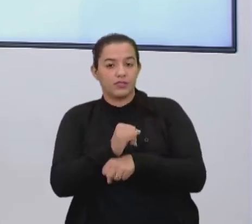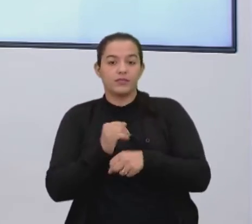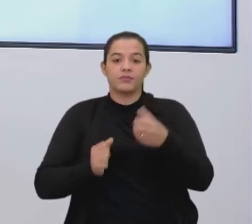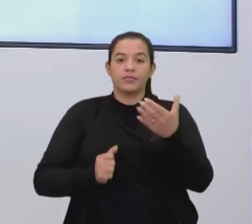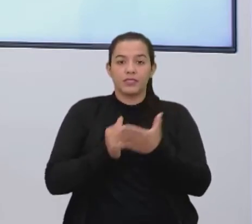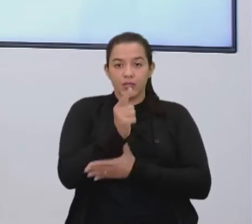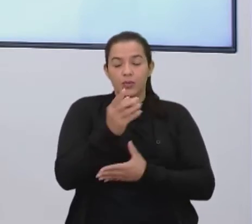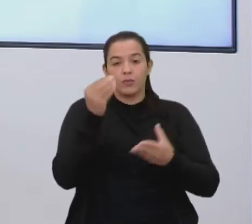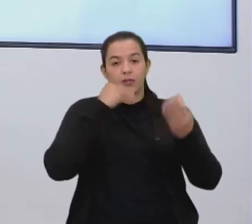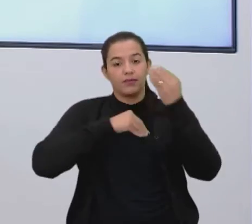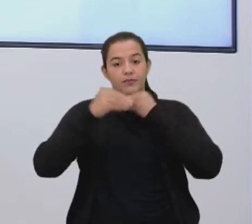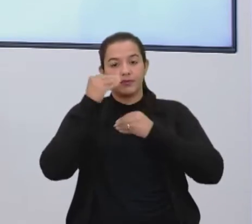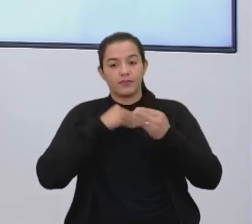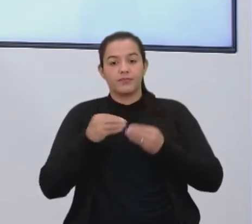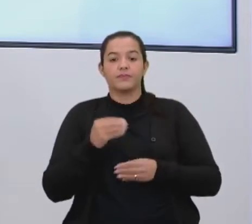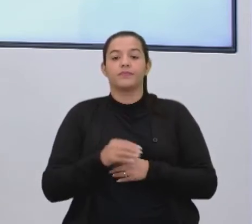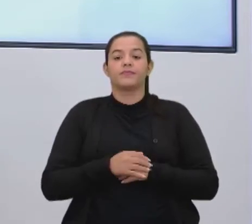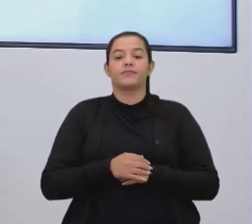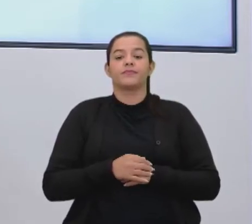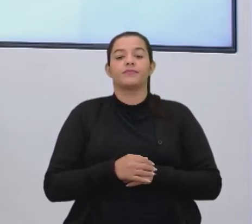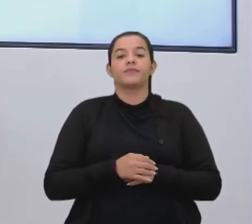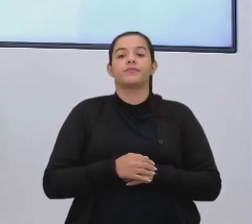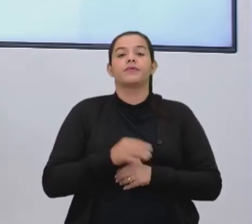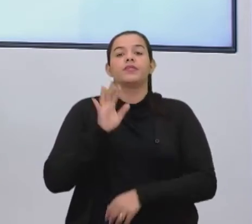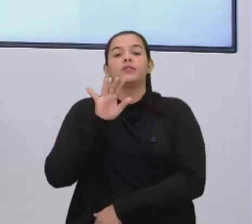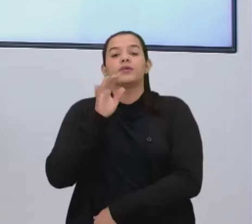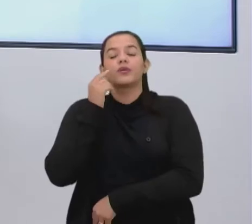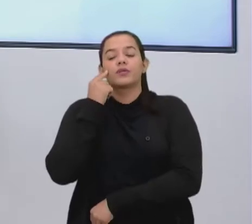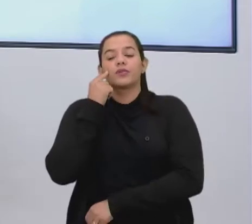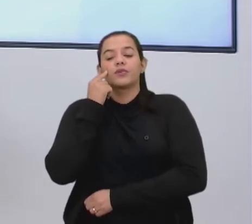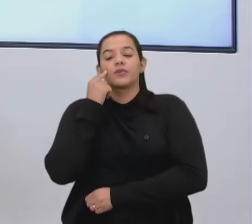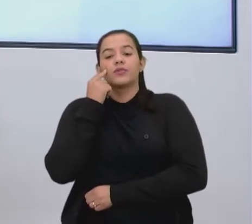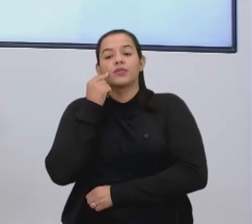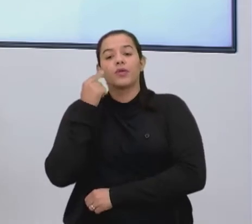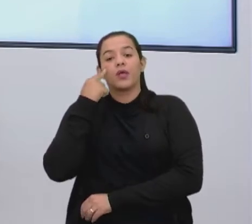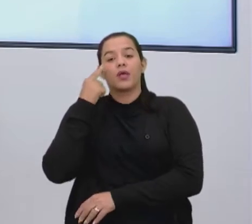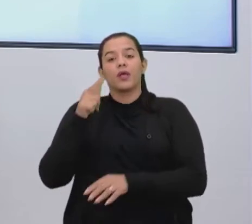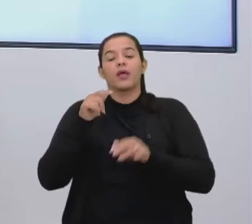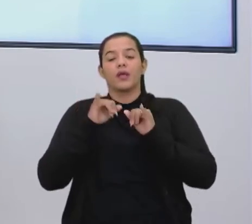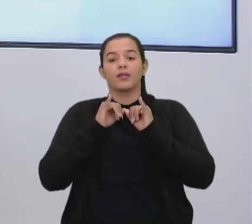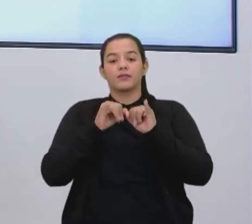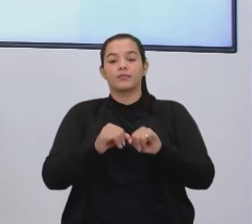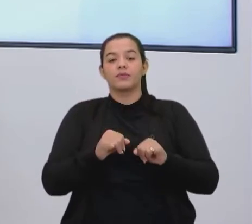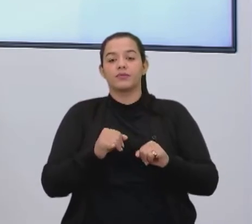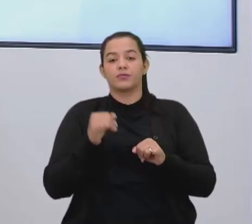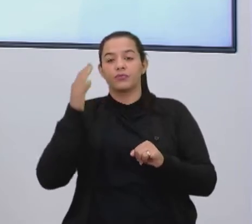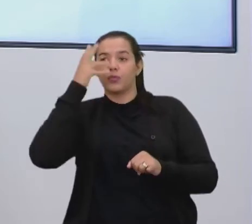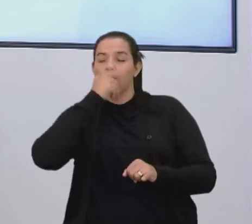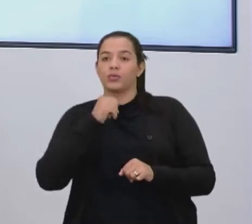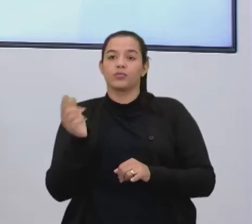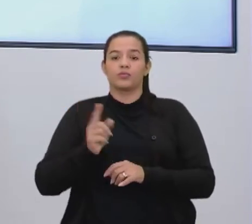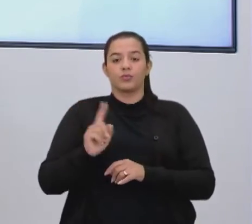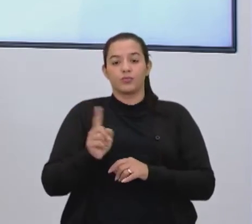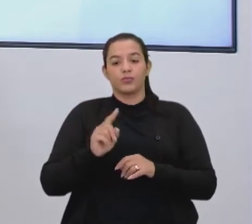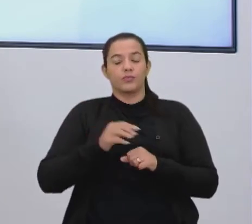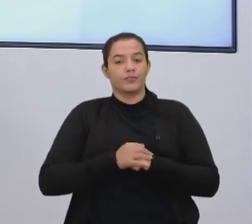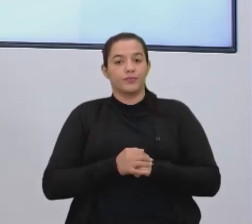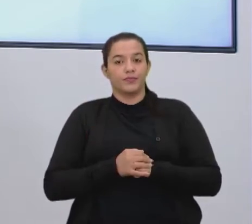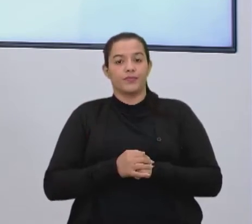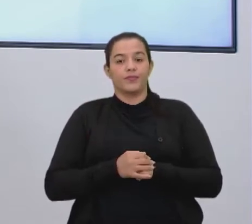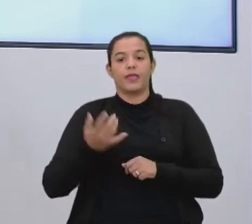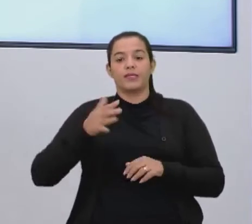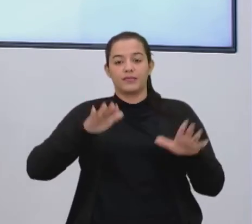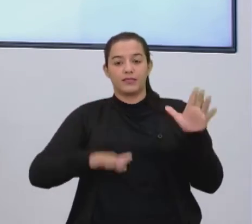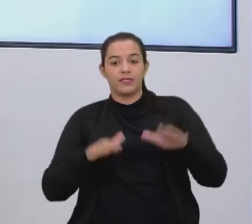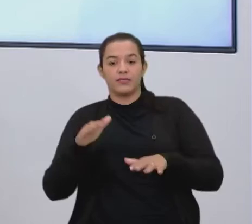de alimentos, só que eram alimentos não tão bonitos. Porque também tem isso. Muitas vezes, quando você vai para um